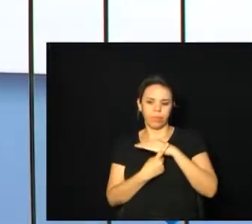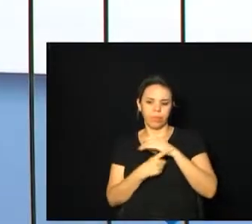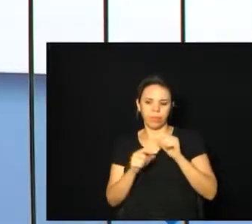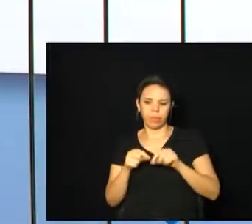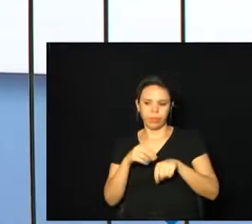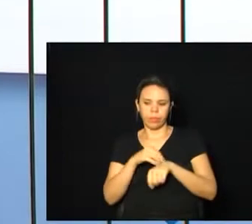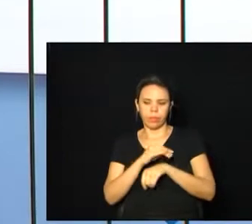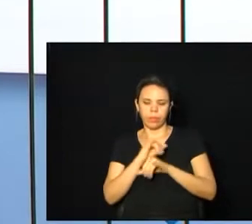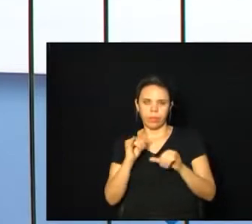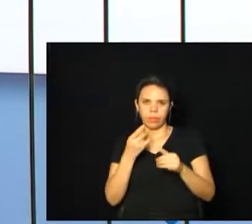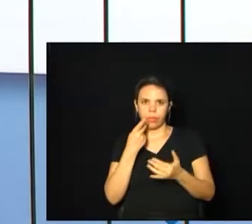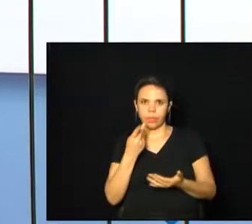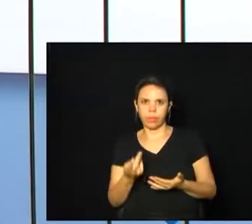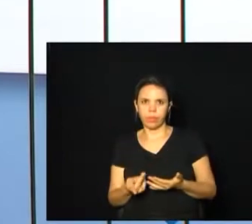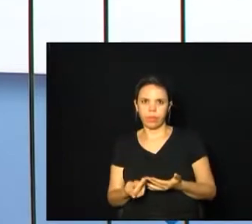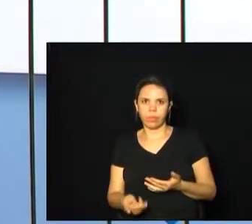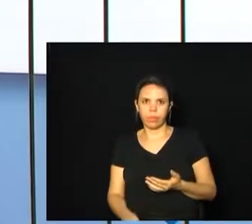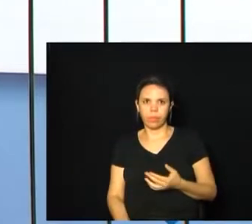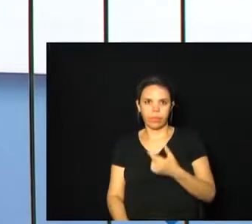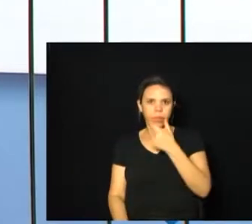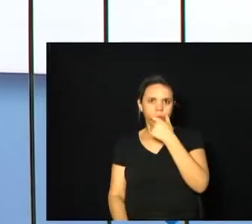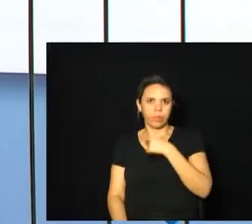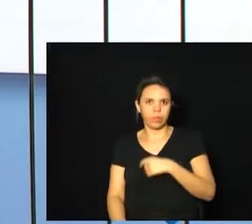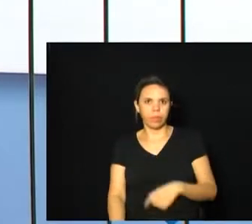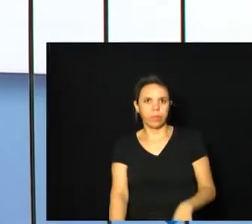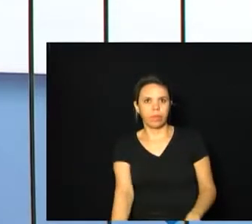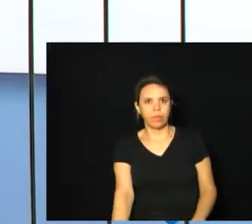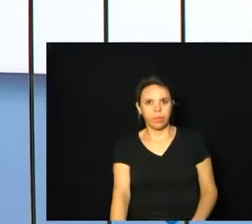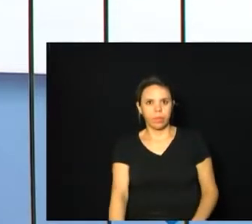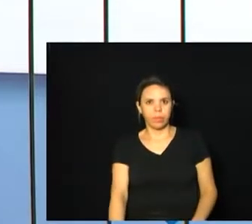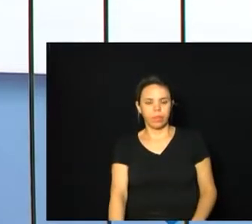traz as informações é Viviane Novaes.